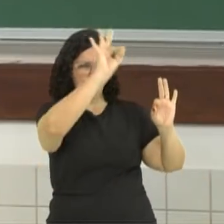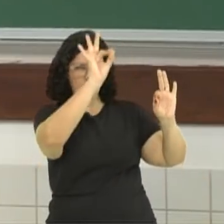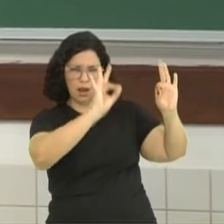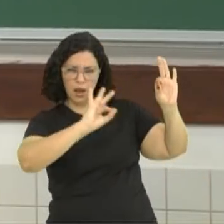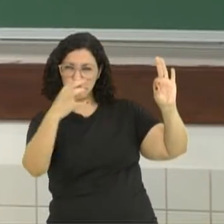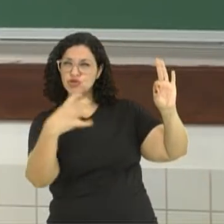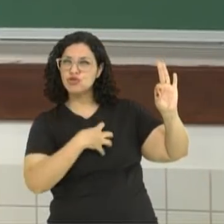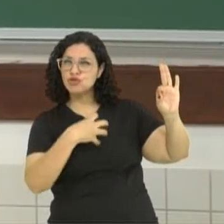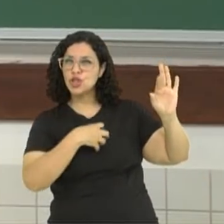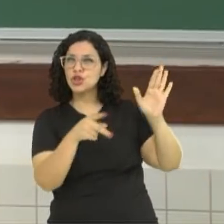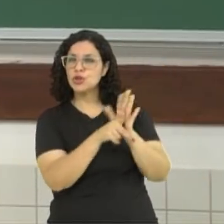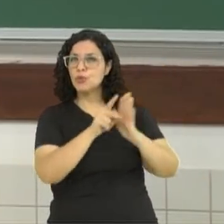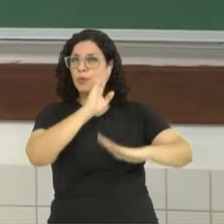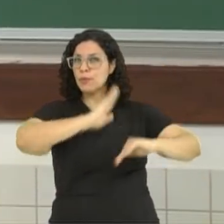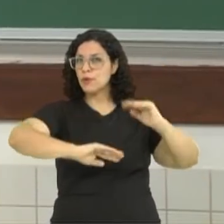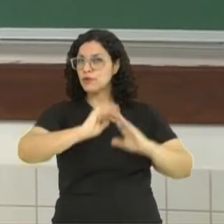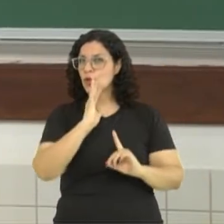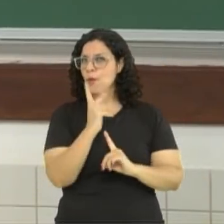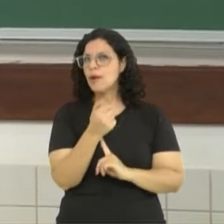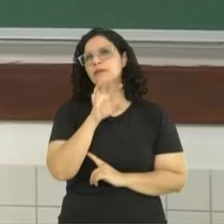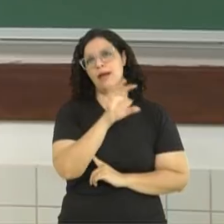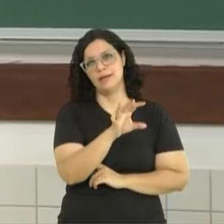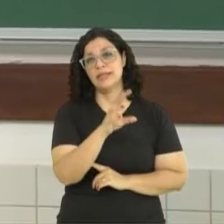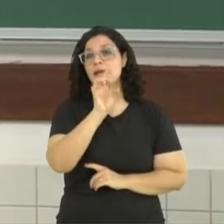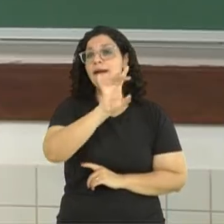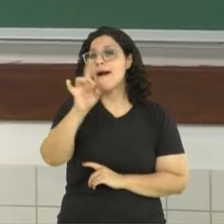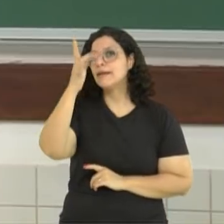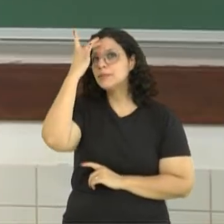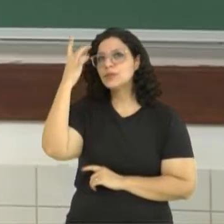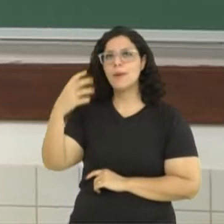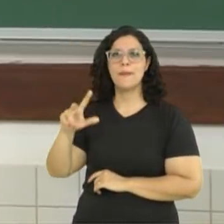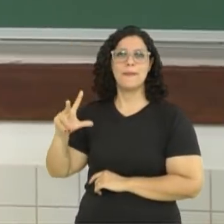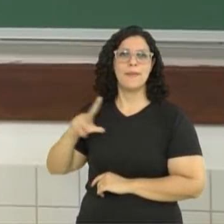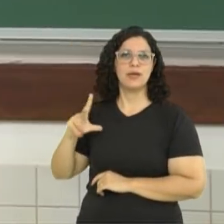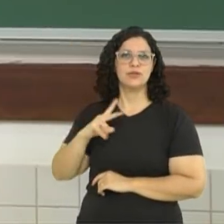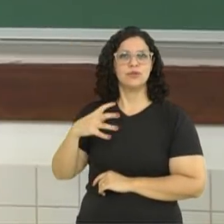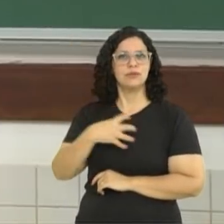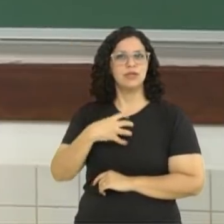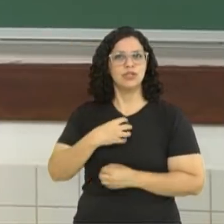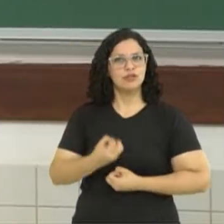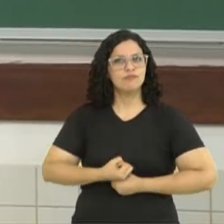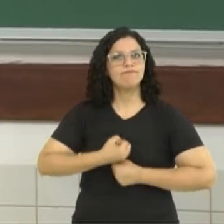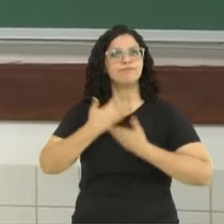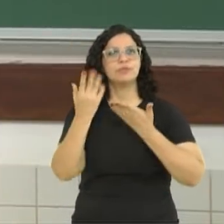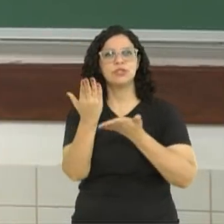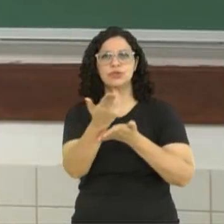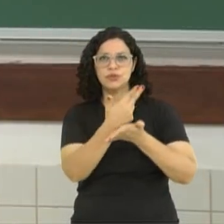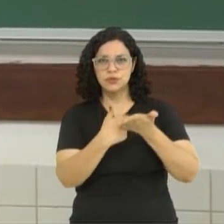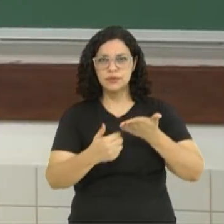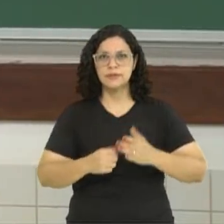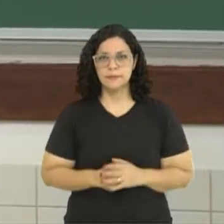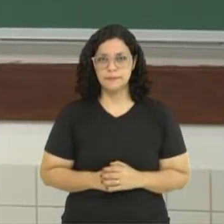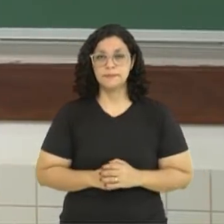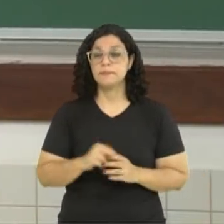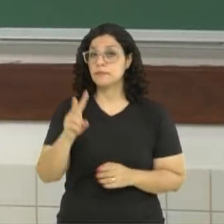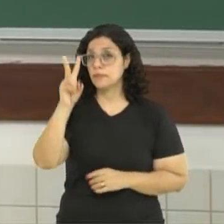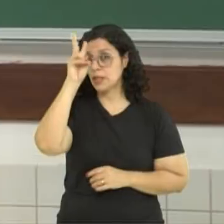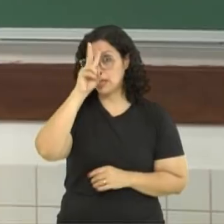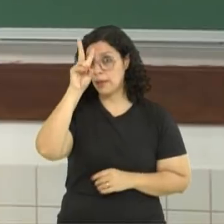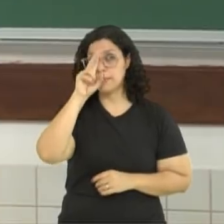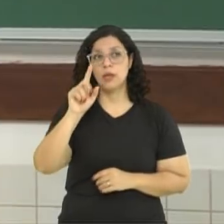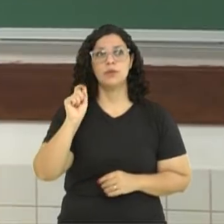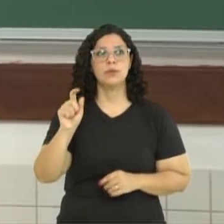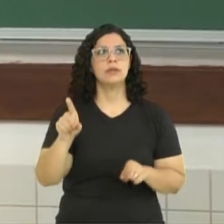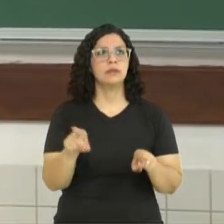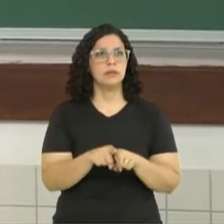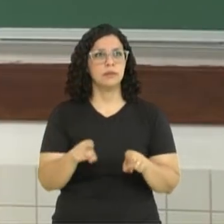o estilo do artista? Exatamente isso. A sua interpretação pessoal daquilo que ele está vendo, está passando para você. Lembrando,